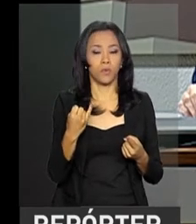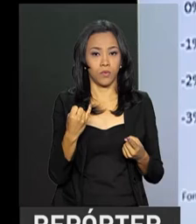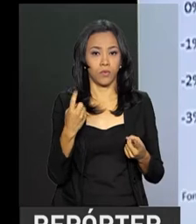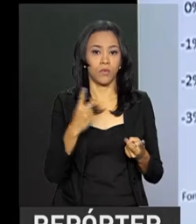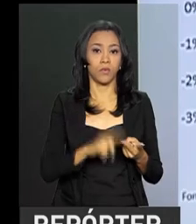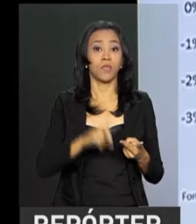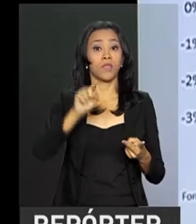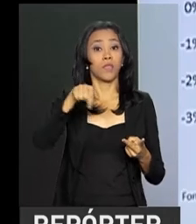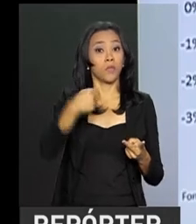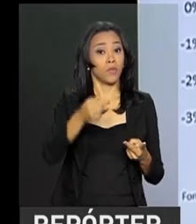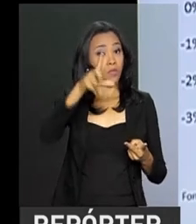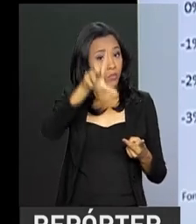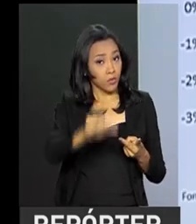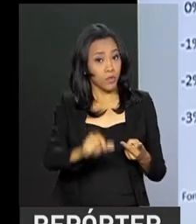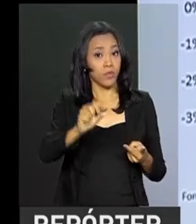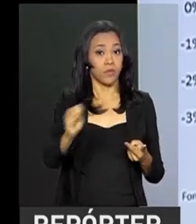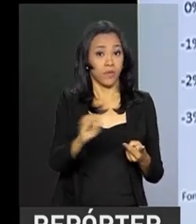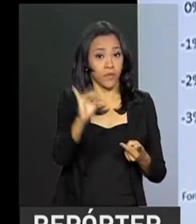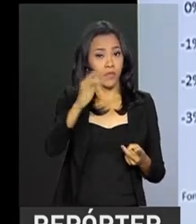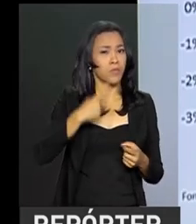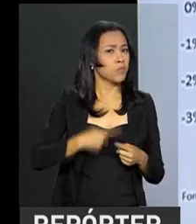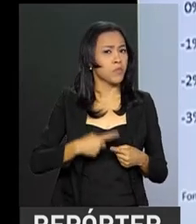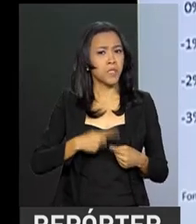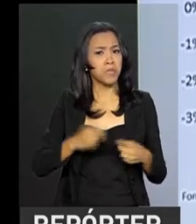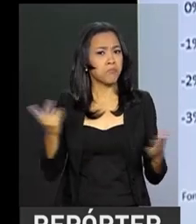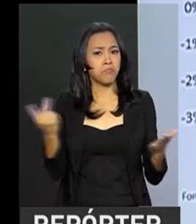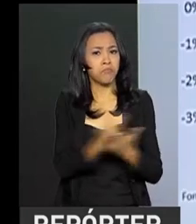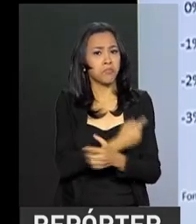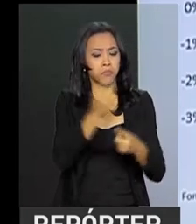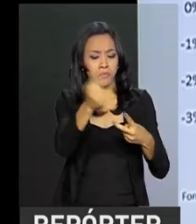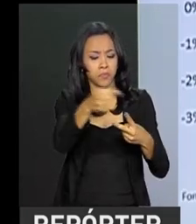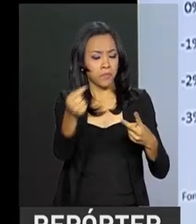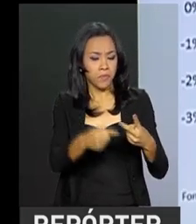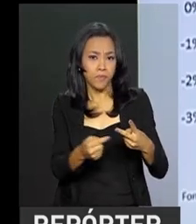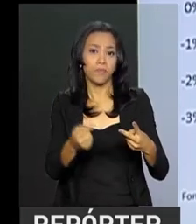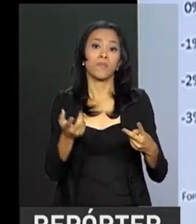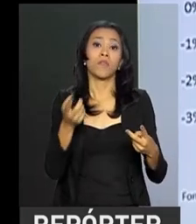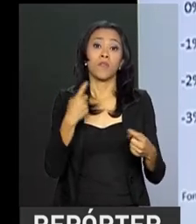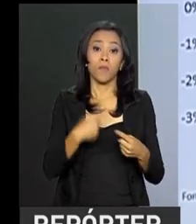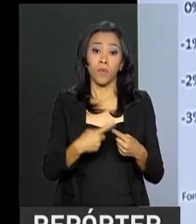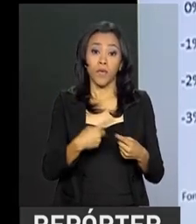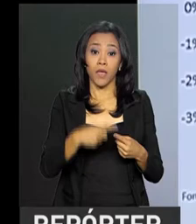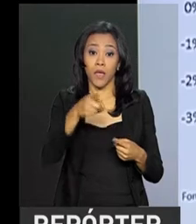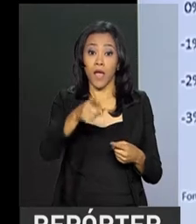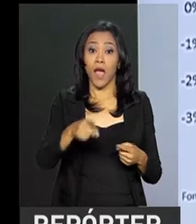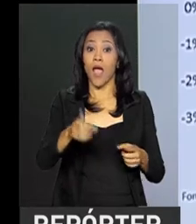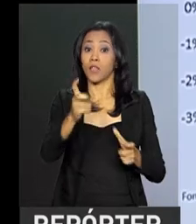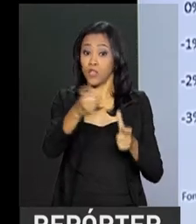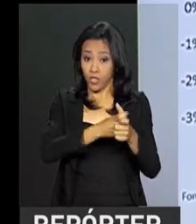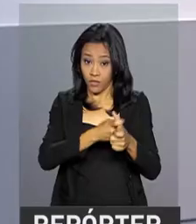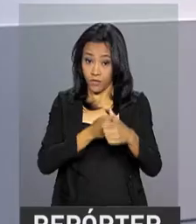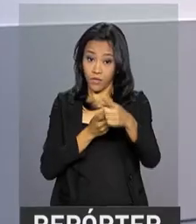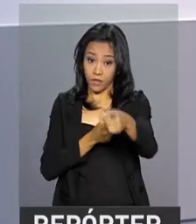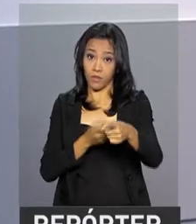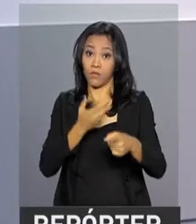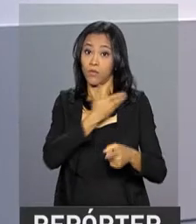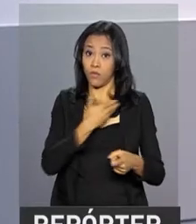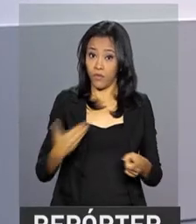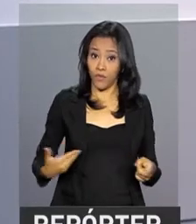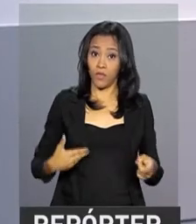queda da inflação entanto porque a trajetória de sustentabilidade da dívida pública foi quebrado